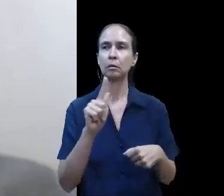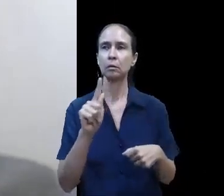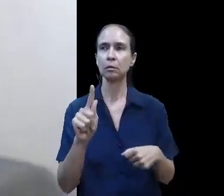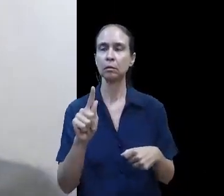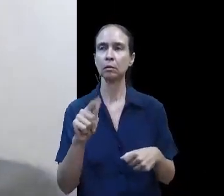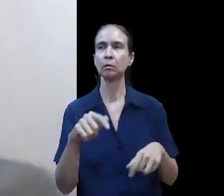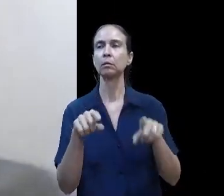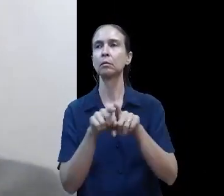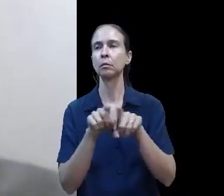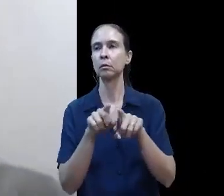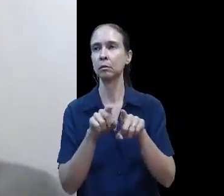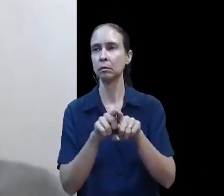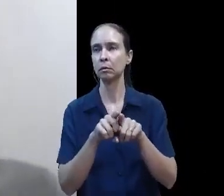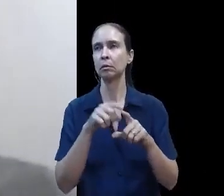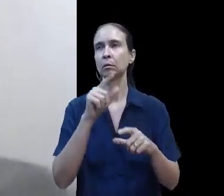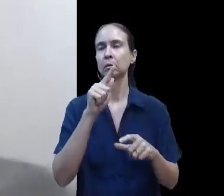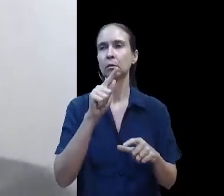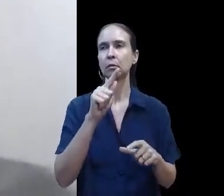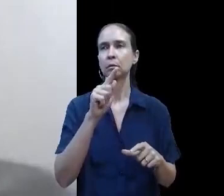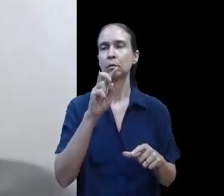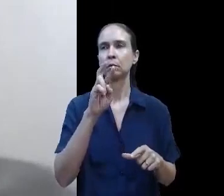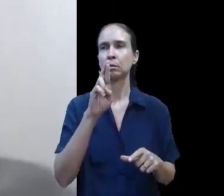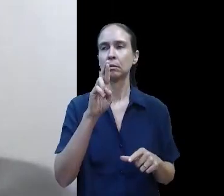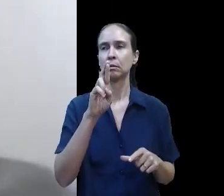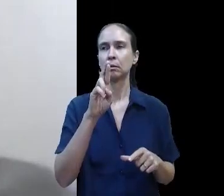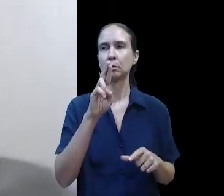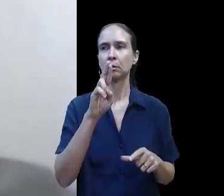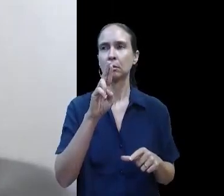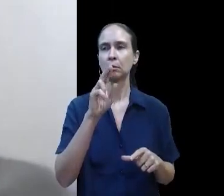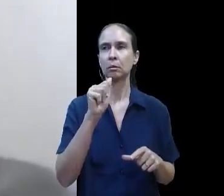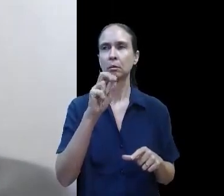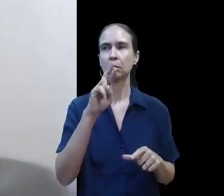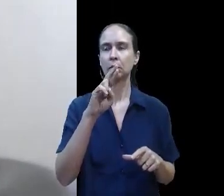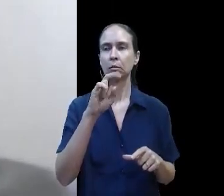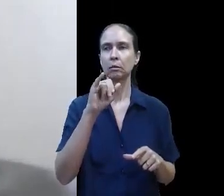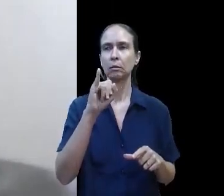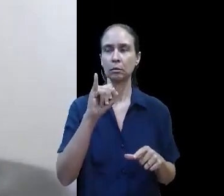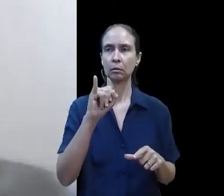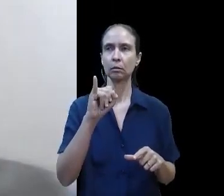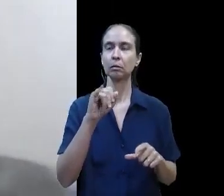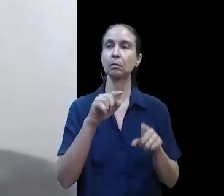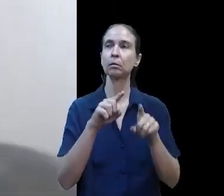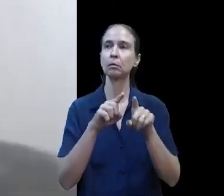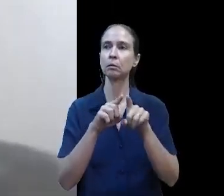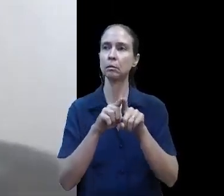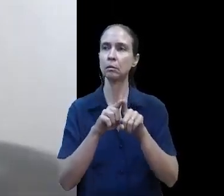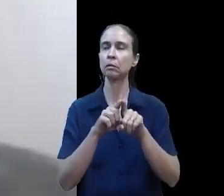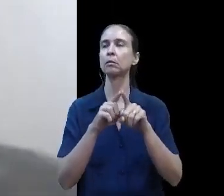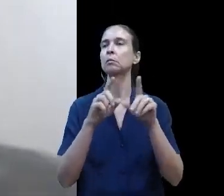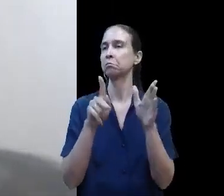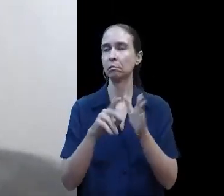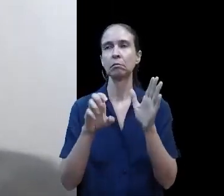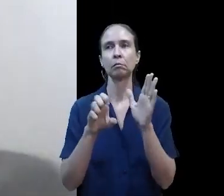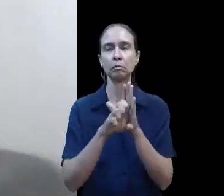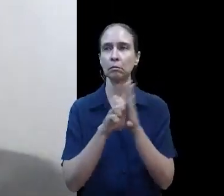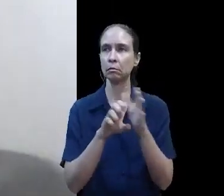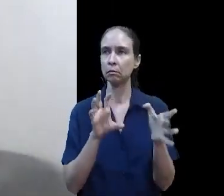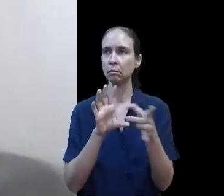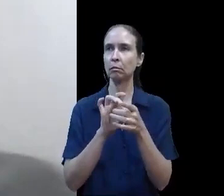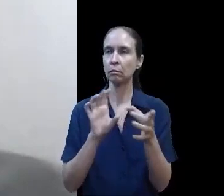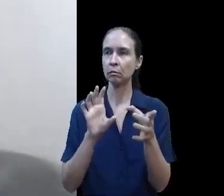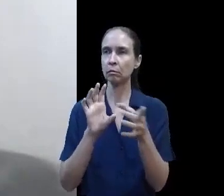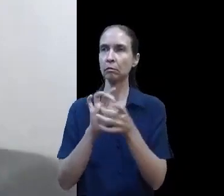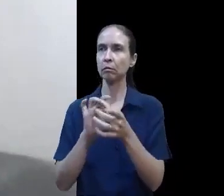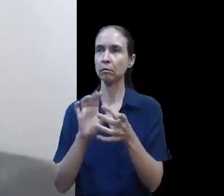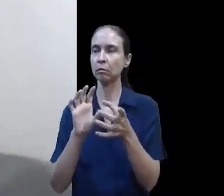não ter esquecido nossos parceiros, nenhum deles, né? A Embrapa também é nossa parceira. E aí nós começamos a